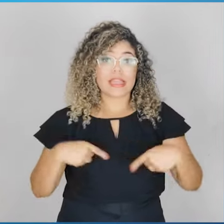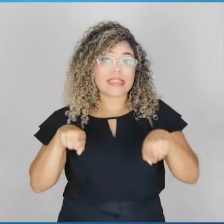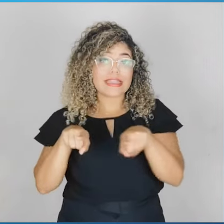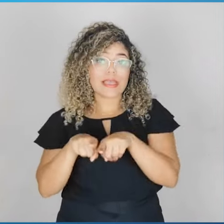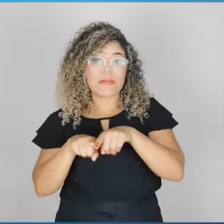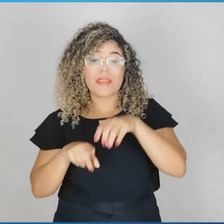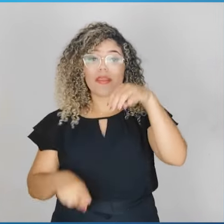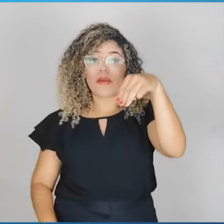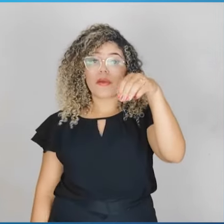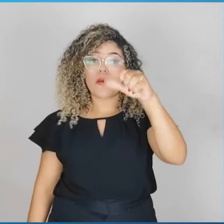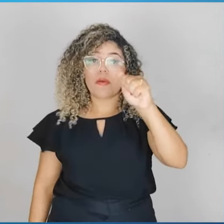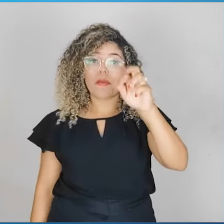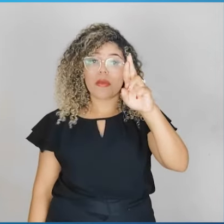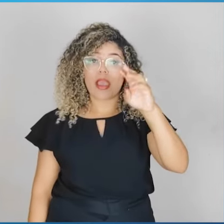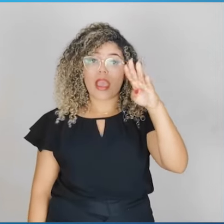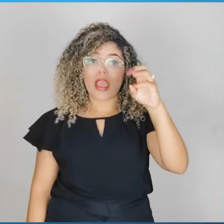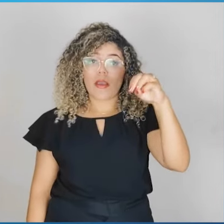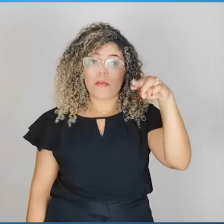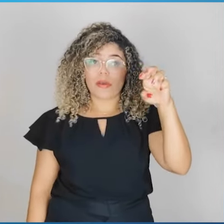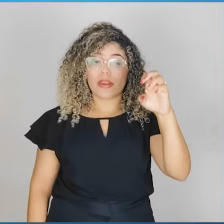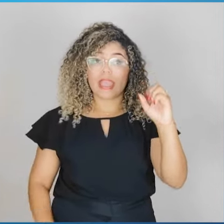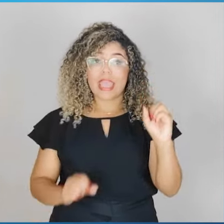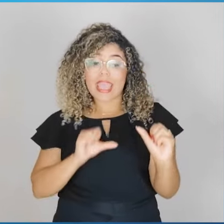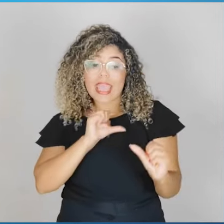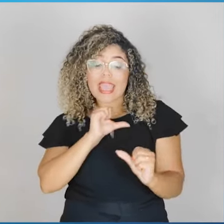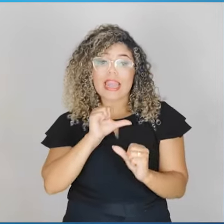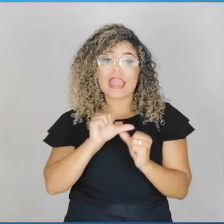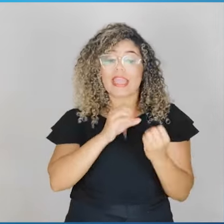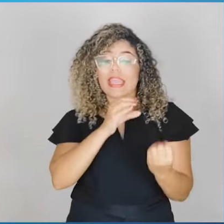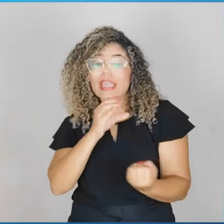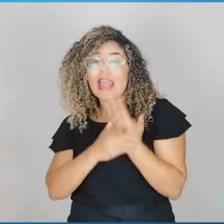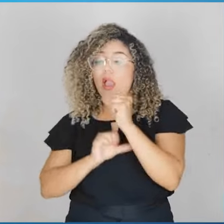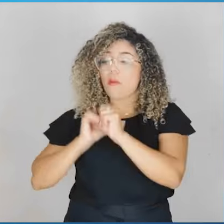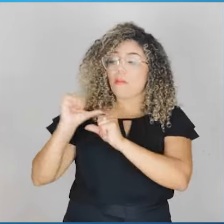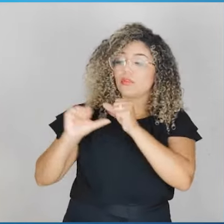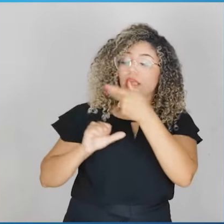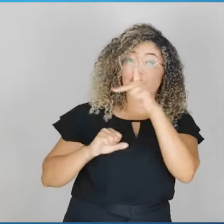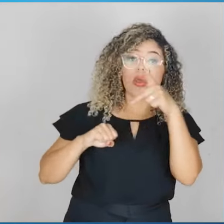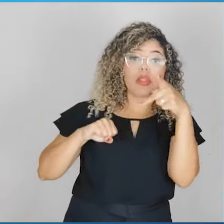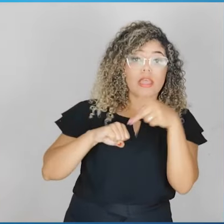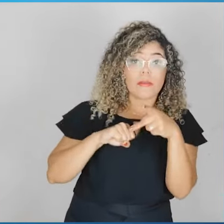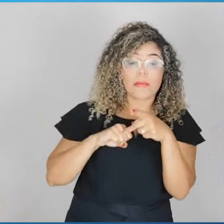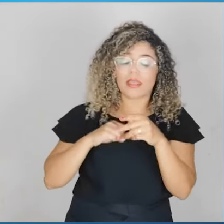conhecido, são formados a partir da transformação de outras rochas já existentes.